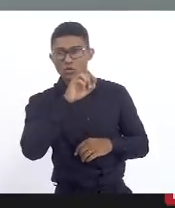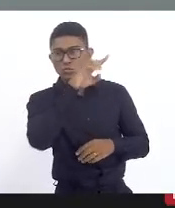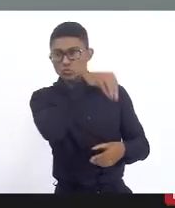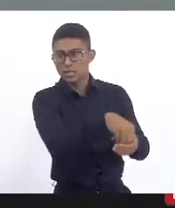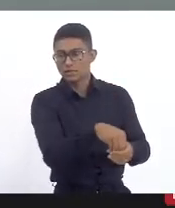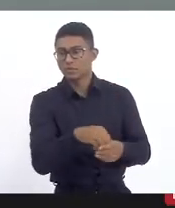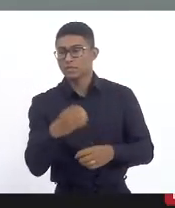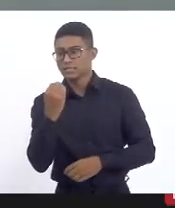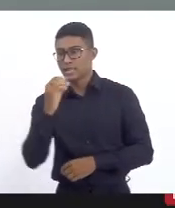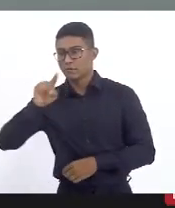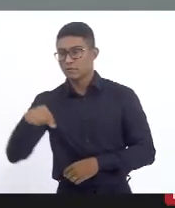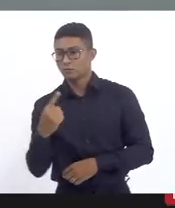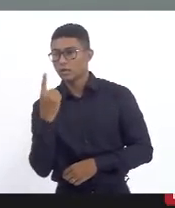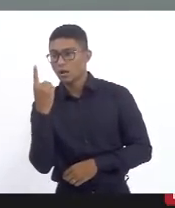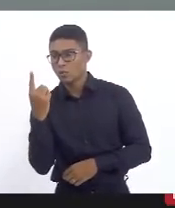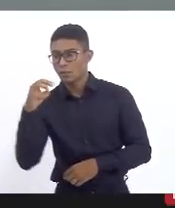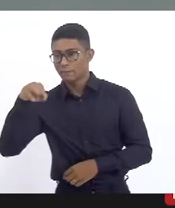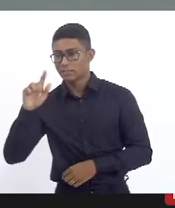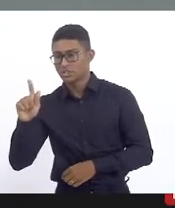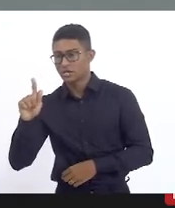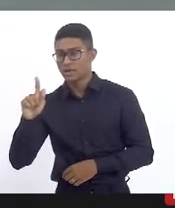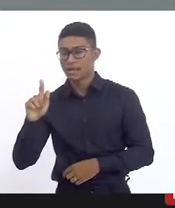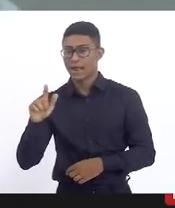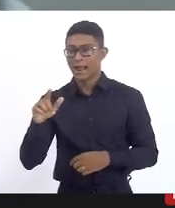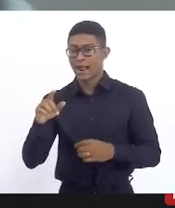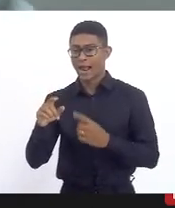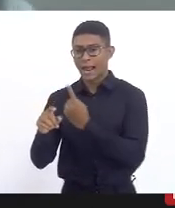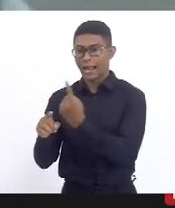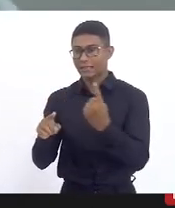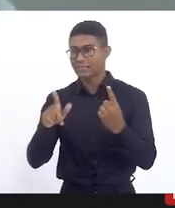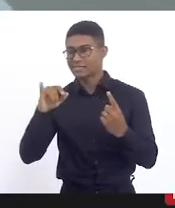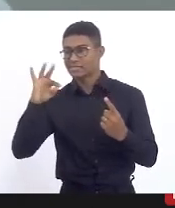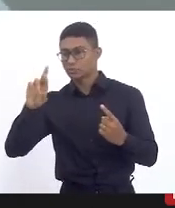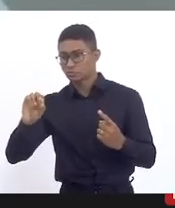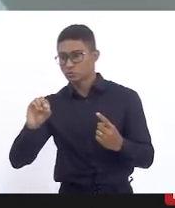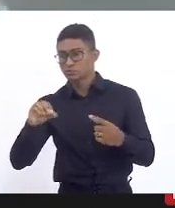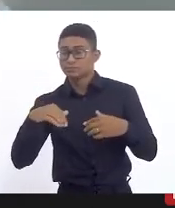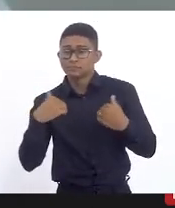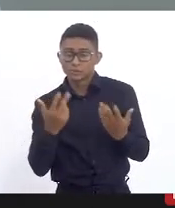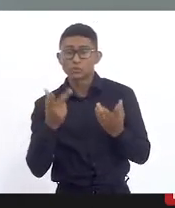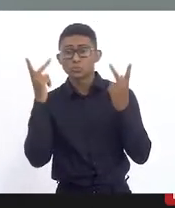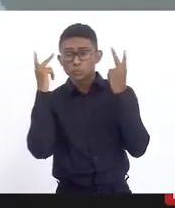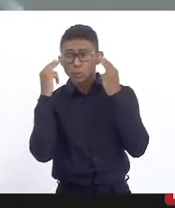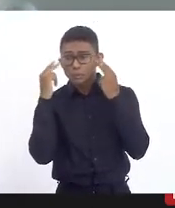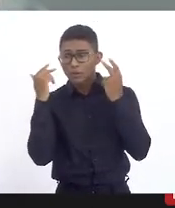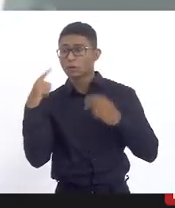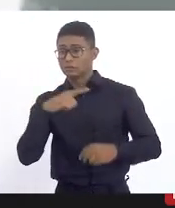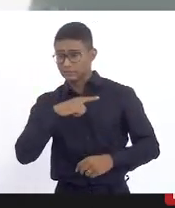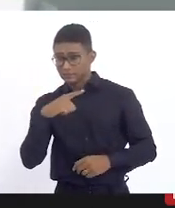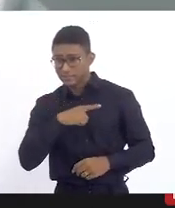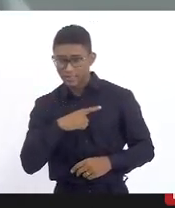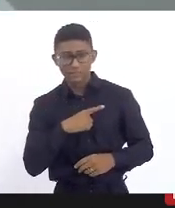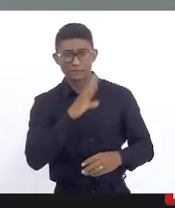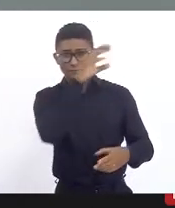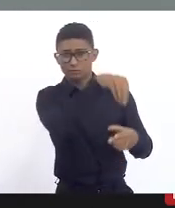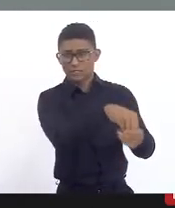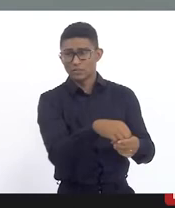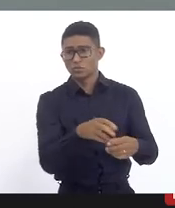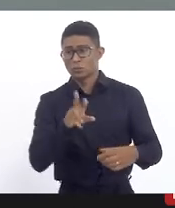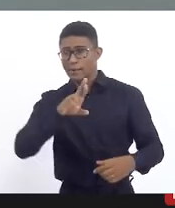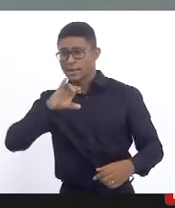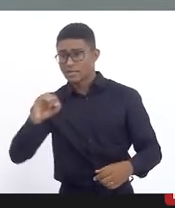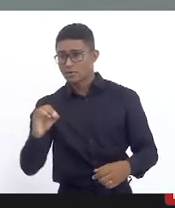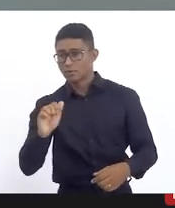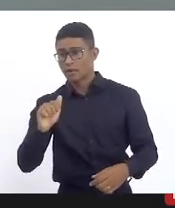0,1 miligramas por litro. E você já tem teores de alumínio, naturalmente, antes de implantação do UTR, você já tem teores de